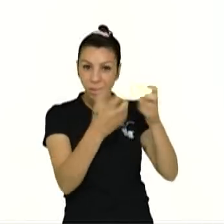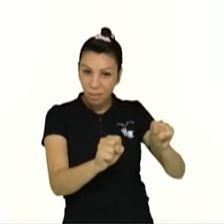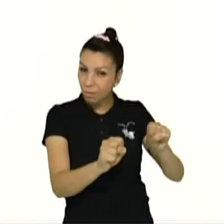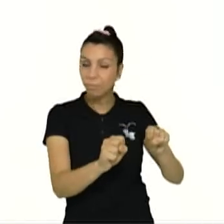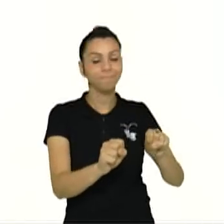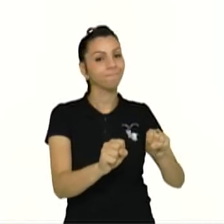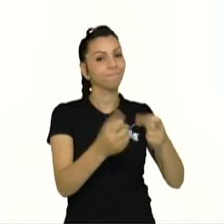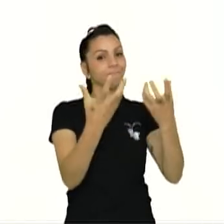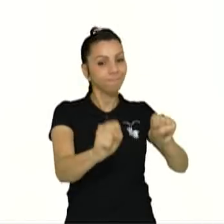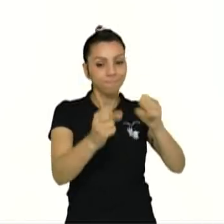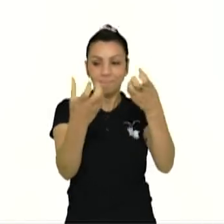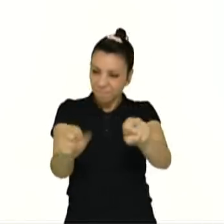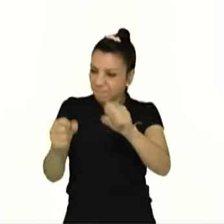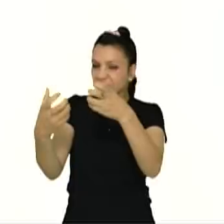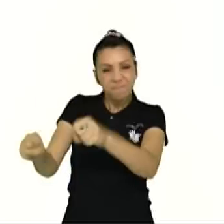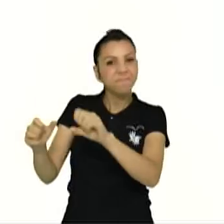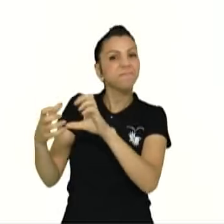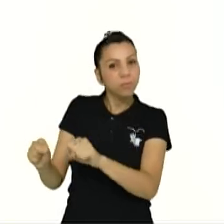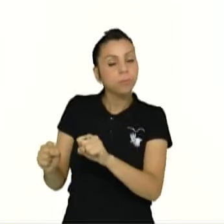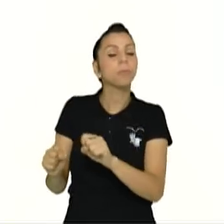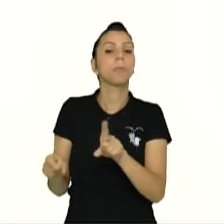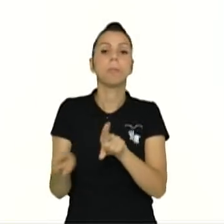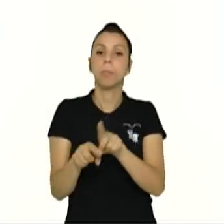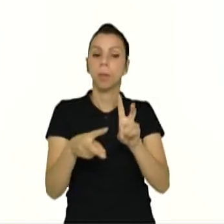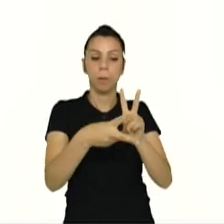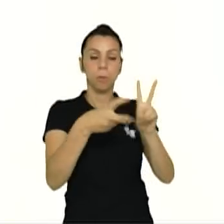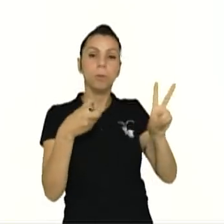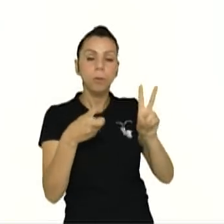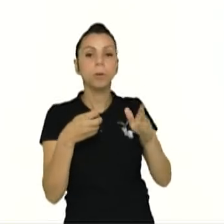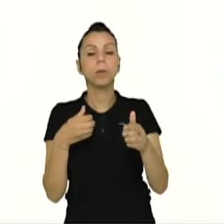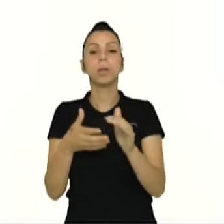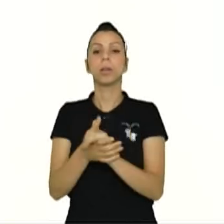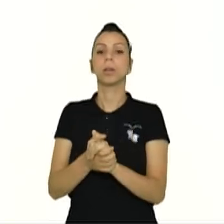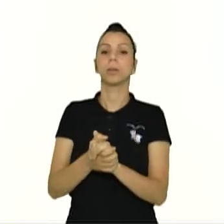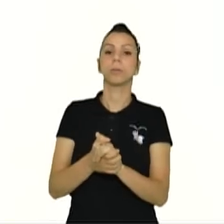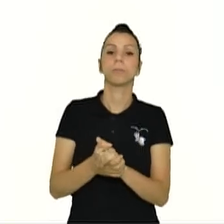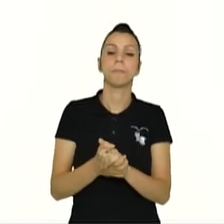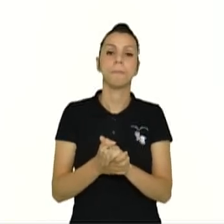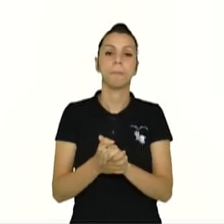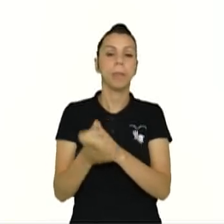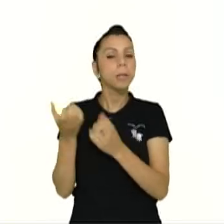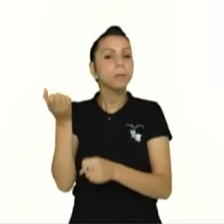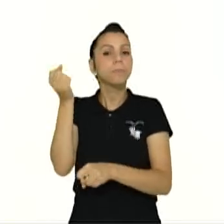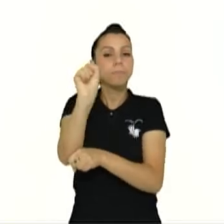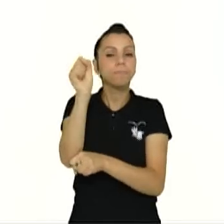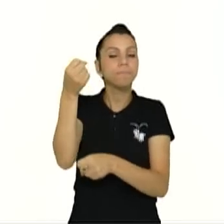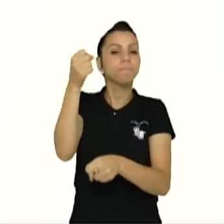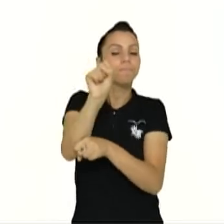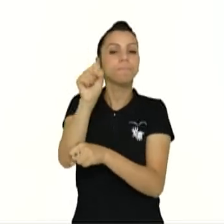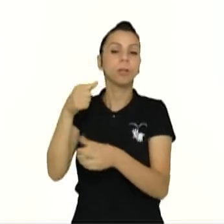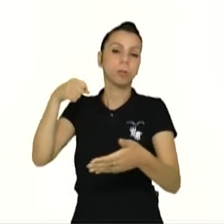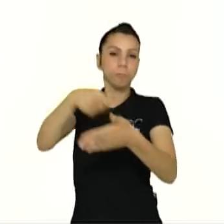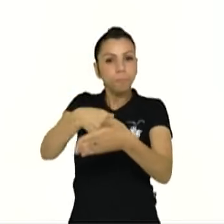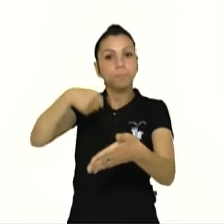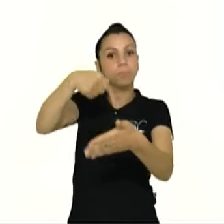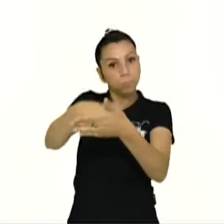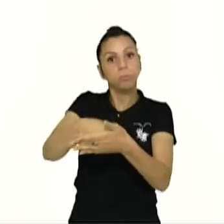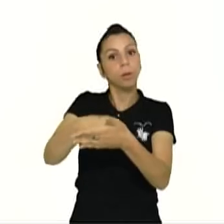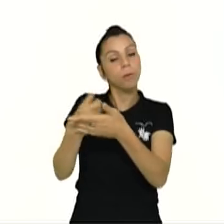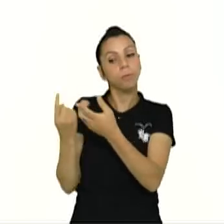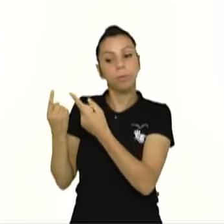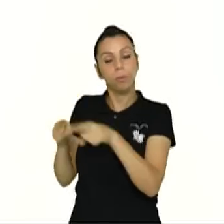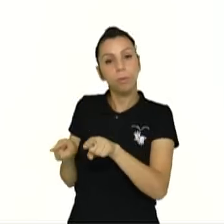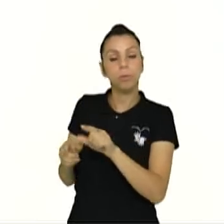Muitos originários, muitos povos originários resistiam. Então perceba aqui que eles resistiam,